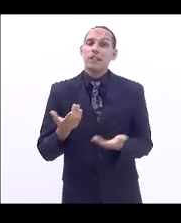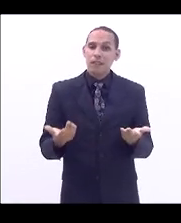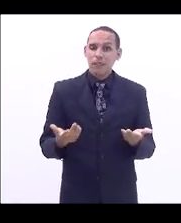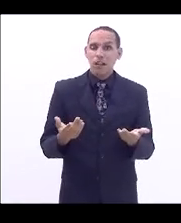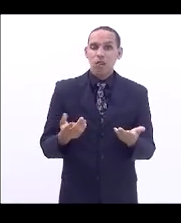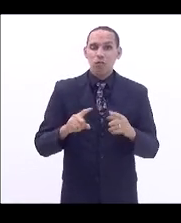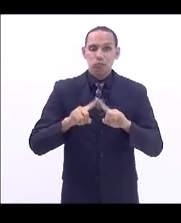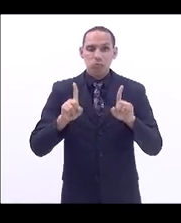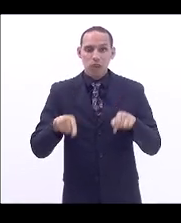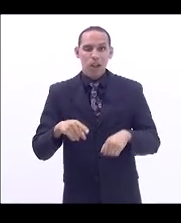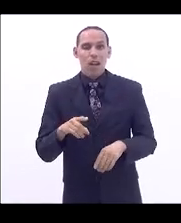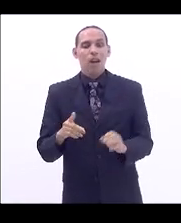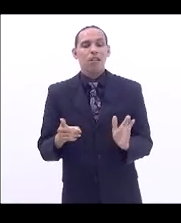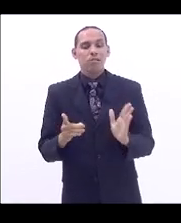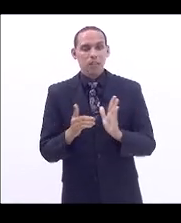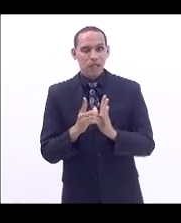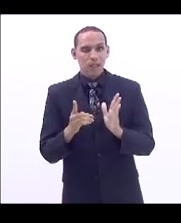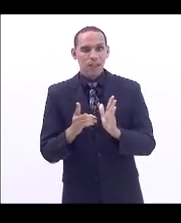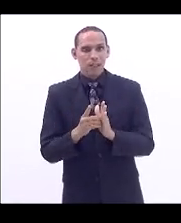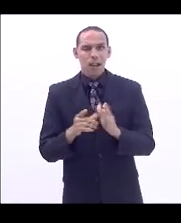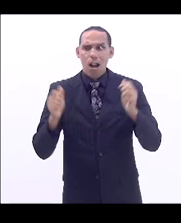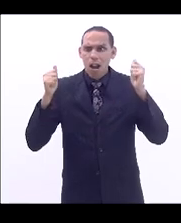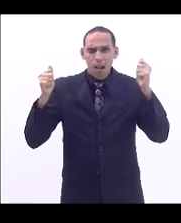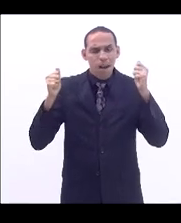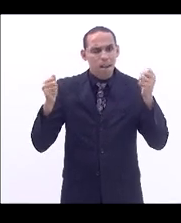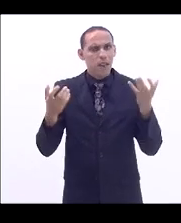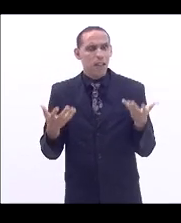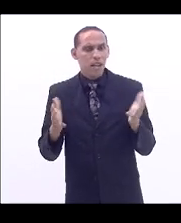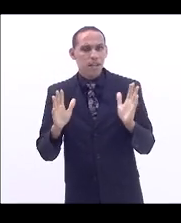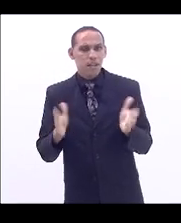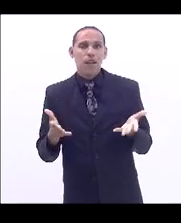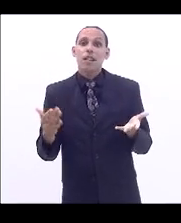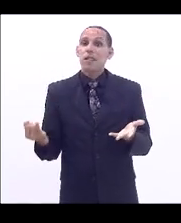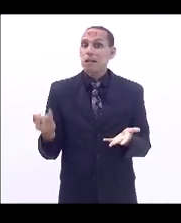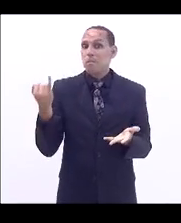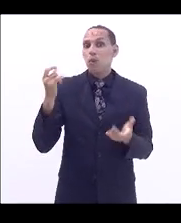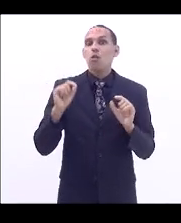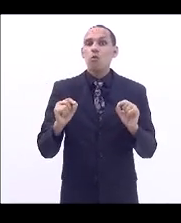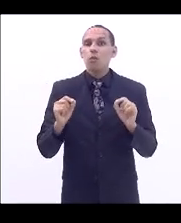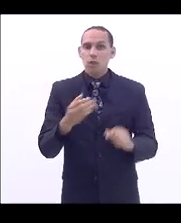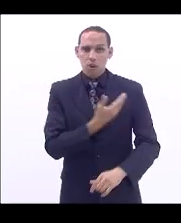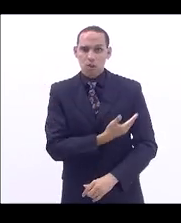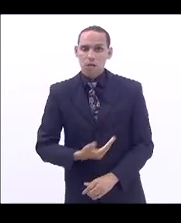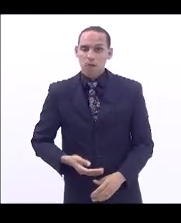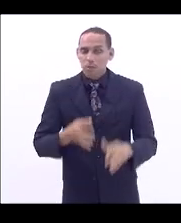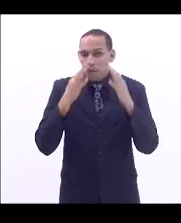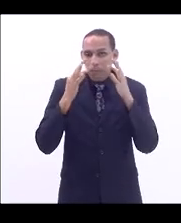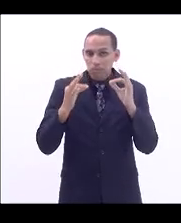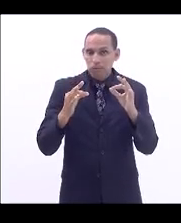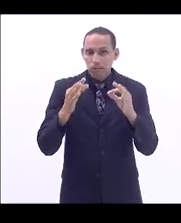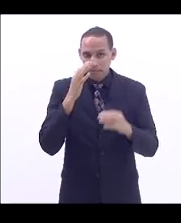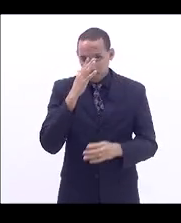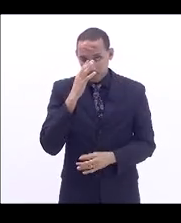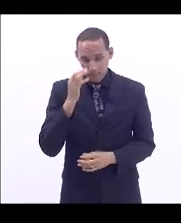visando é tão discutindo greve e é muito importante que o governo saiba ouvir hoje